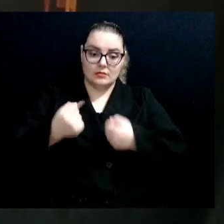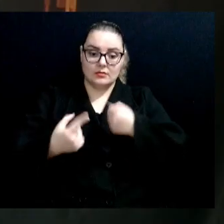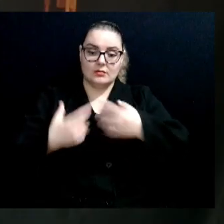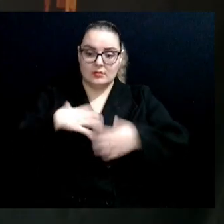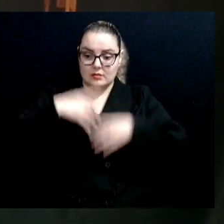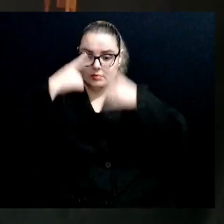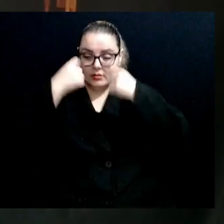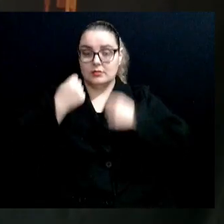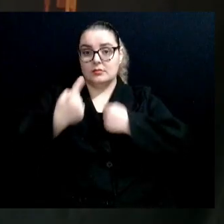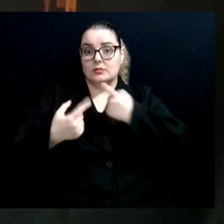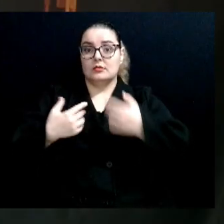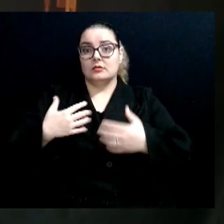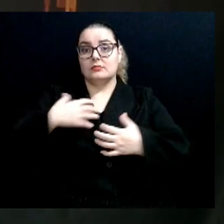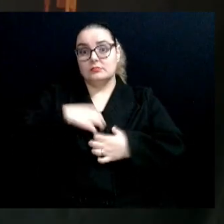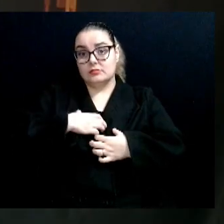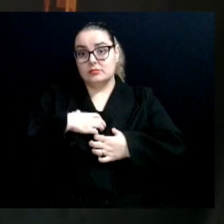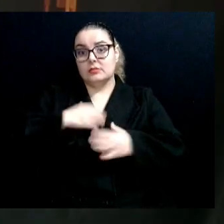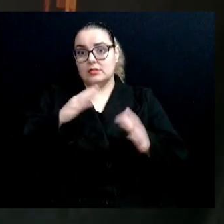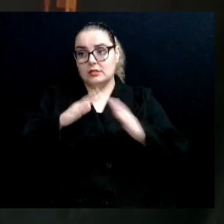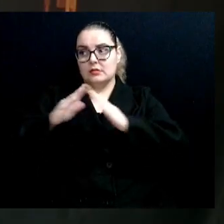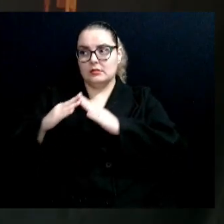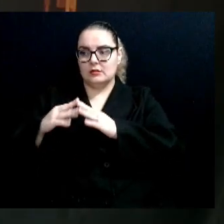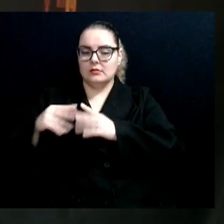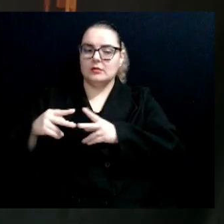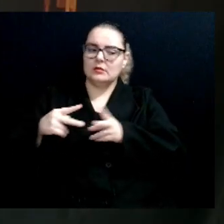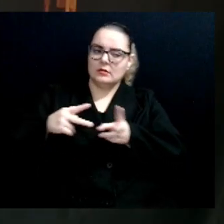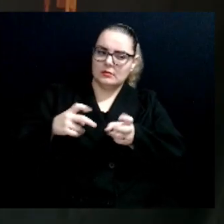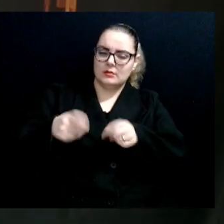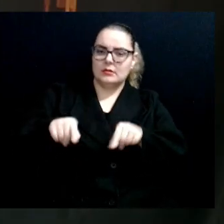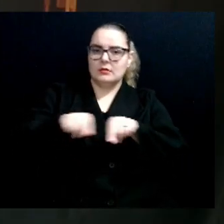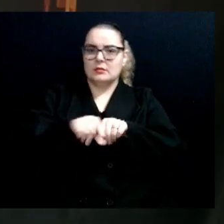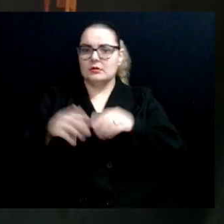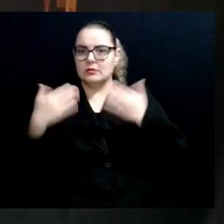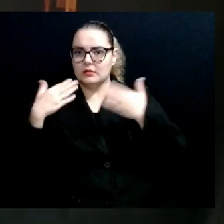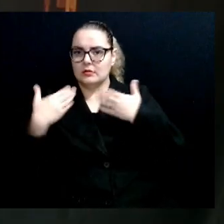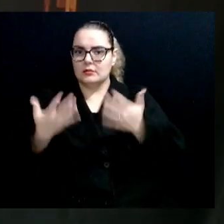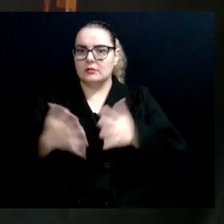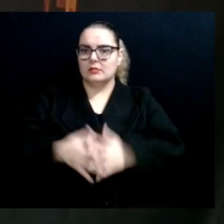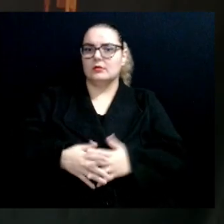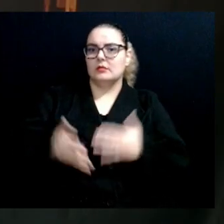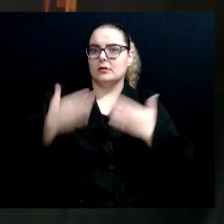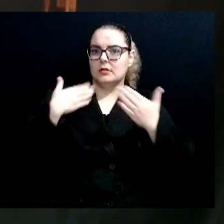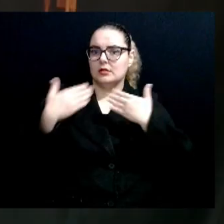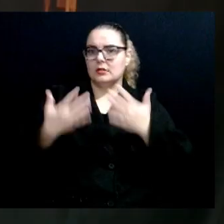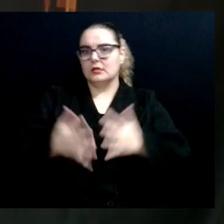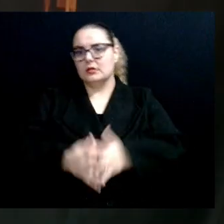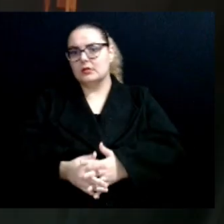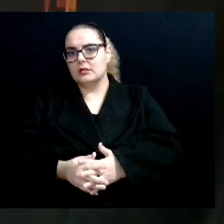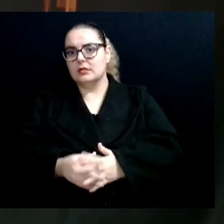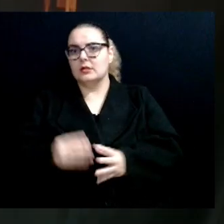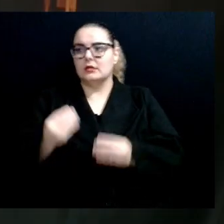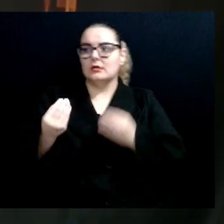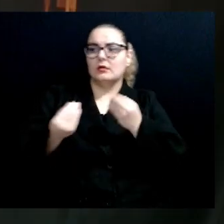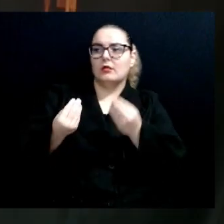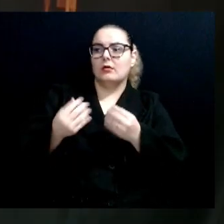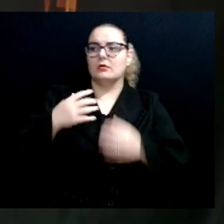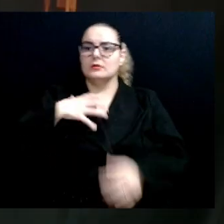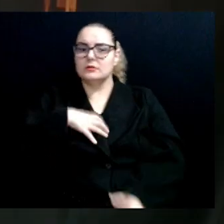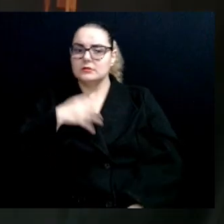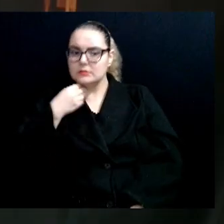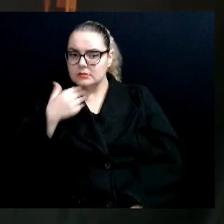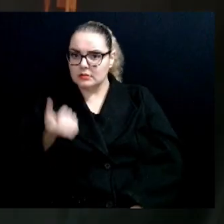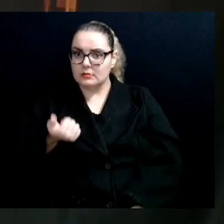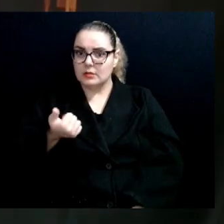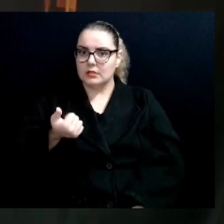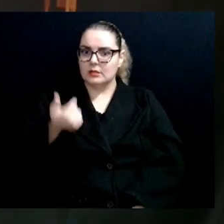vizinho chega lá e também percebe, então vamos conversar, avó, né? O que está acontecendo? Você está bem e tal. E a pessoa ela não